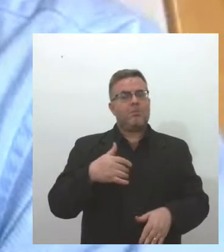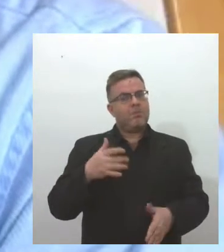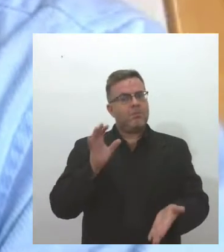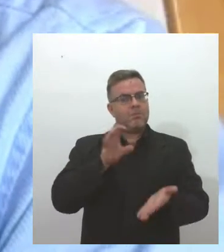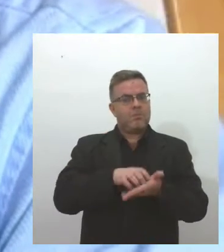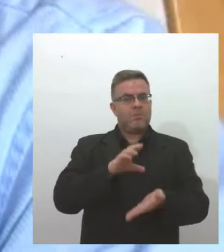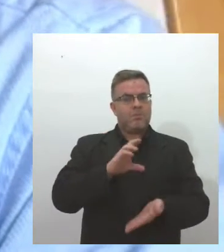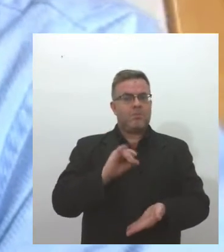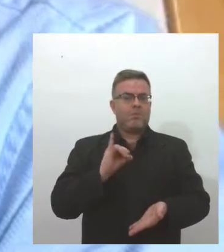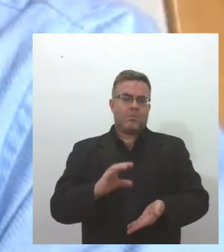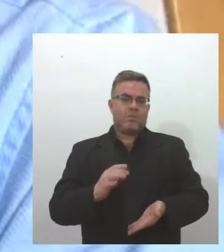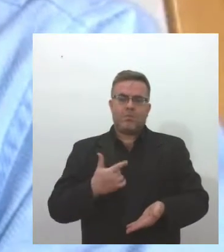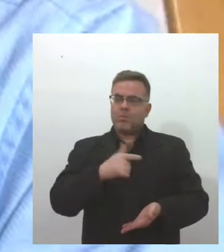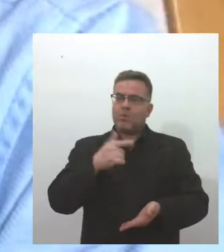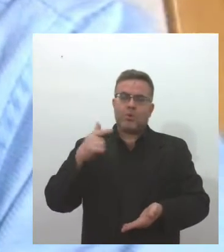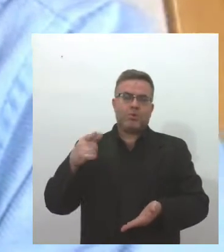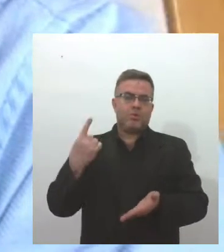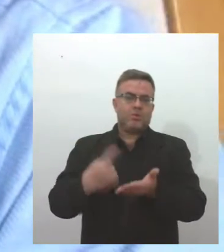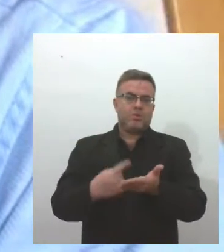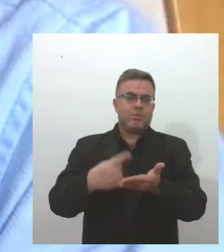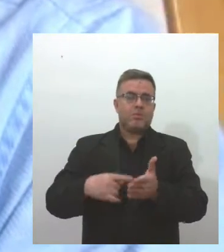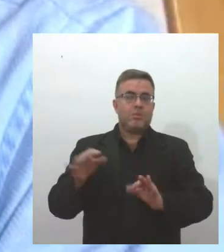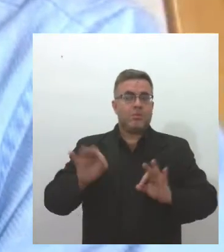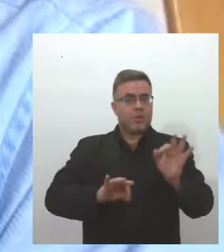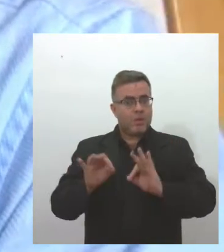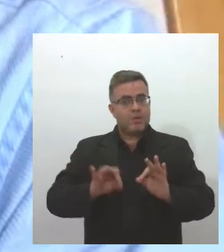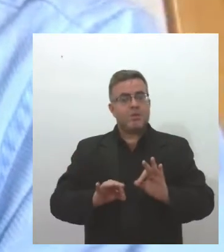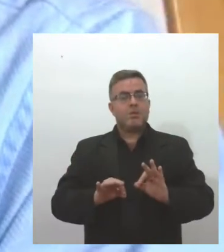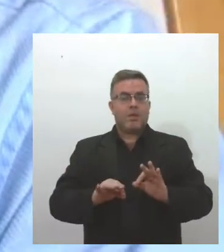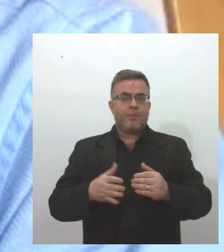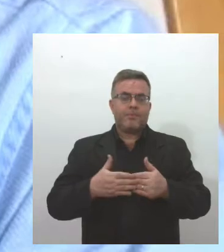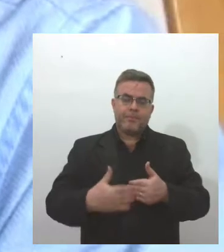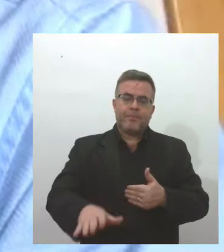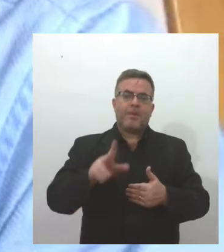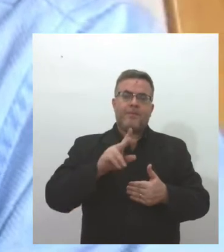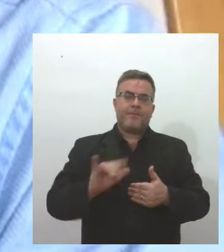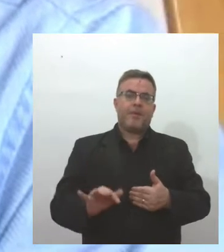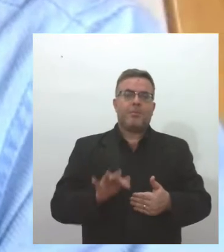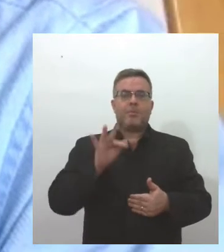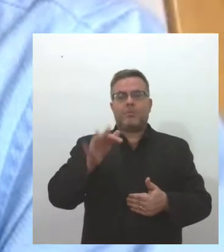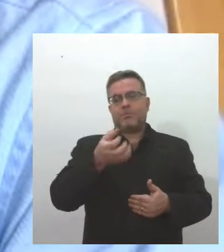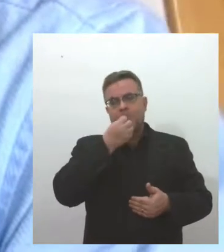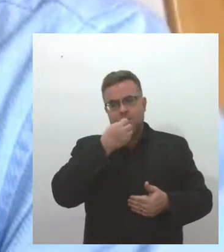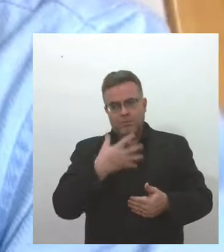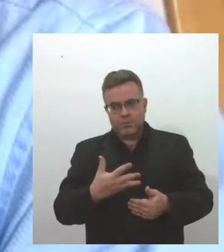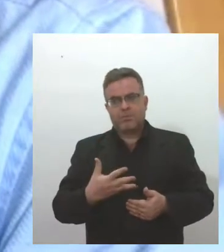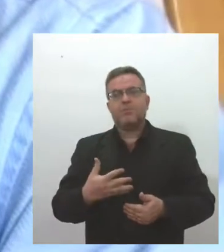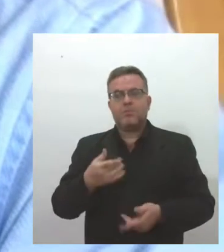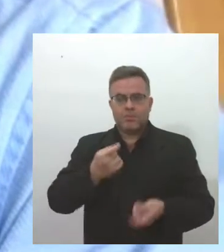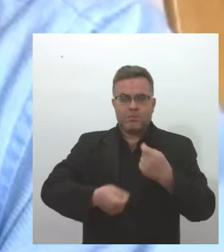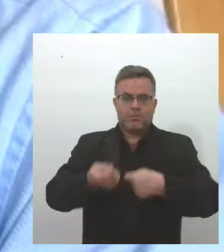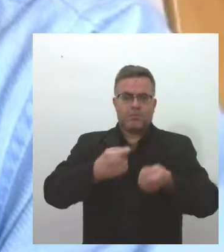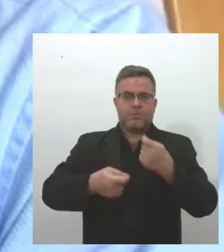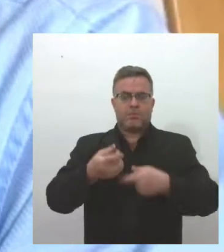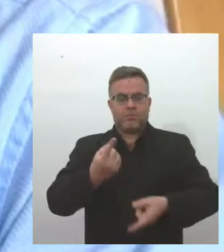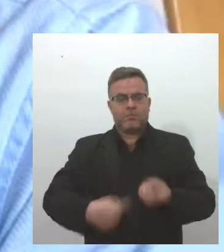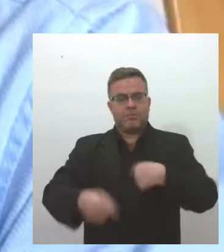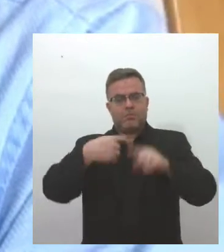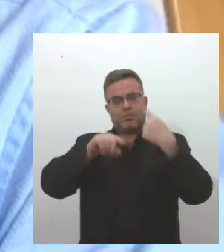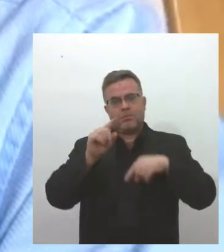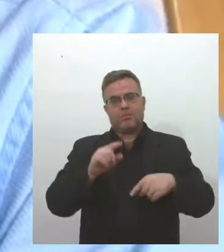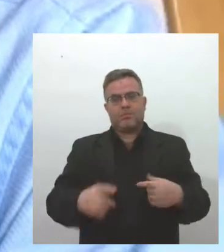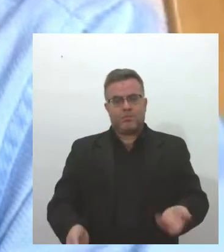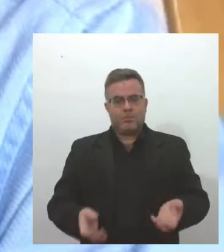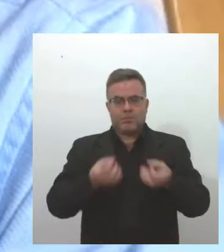outras ações que estamos fazendo, teremos sim um futuro bastante promissor para o turismo do nosso estado. Muita